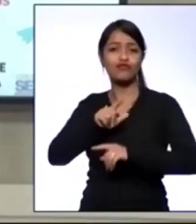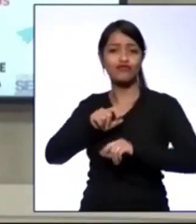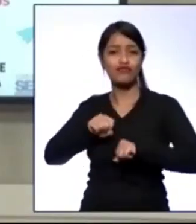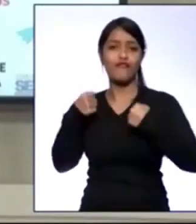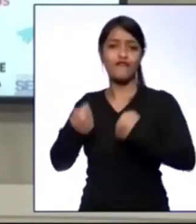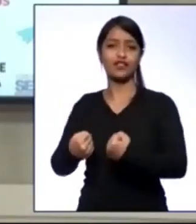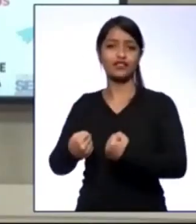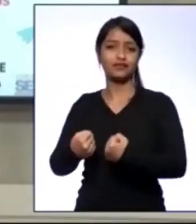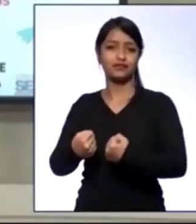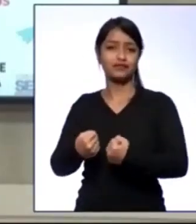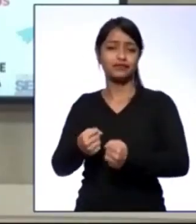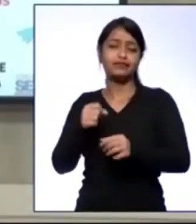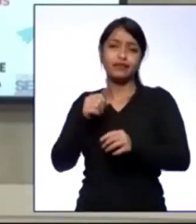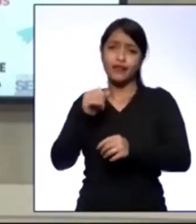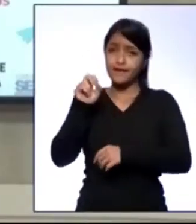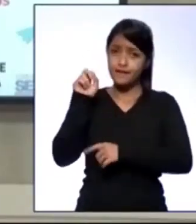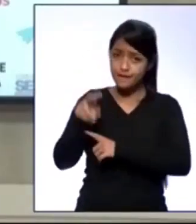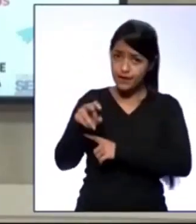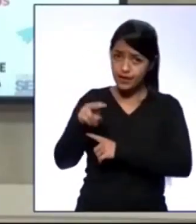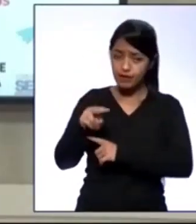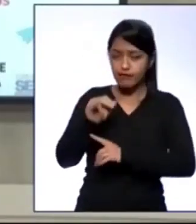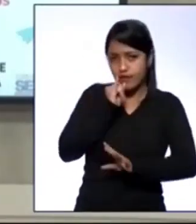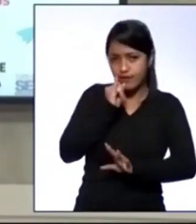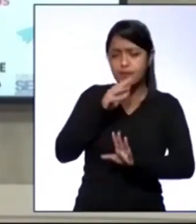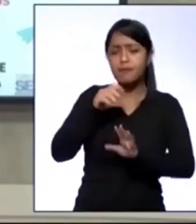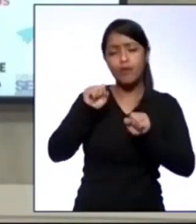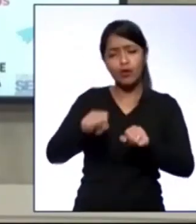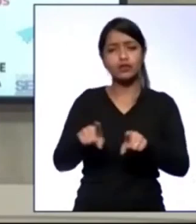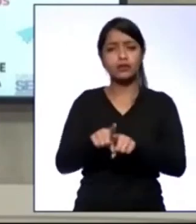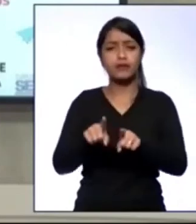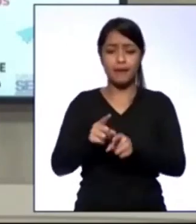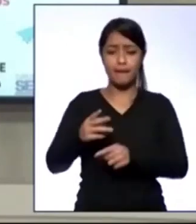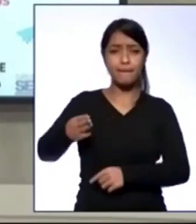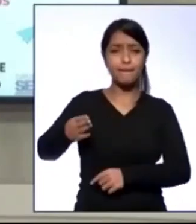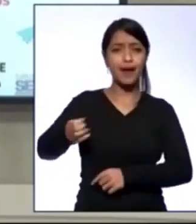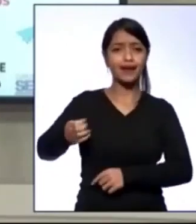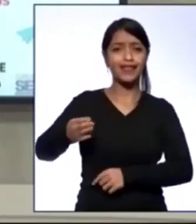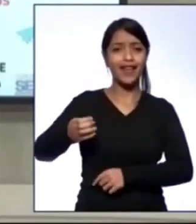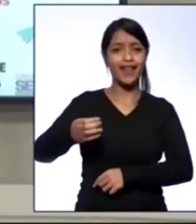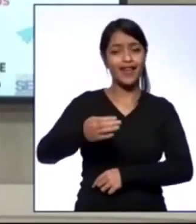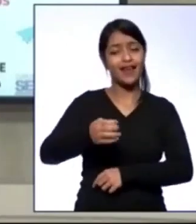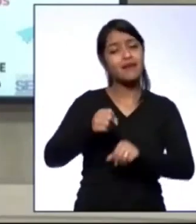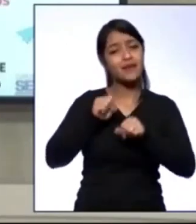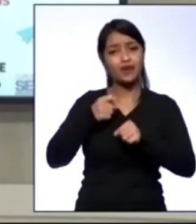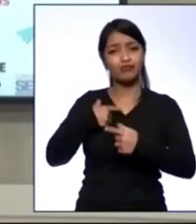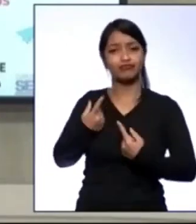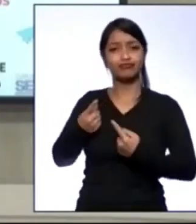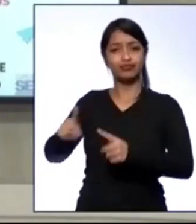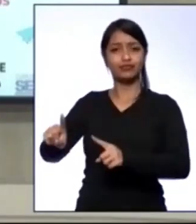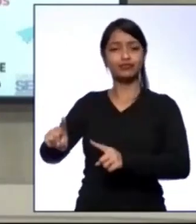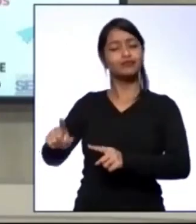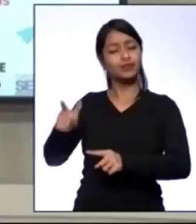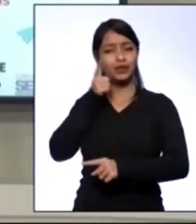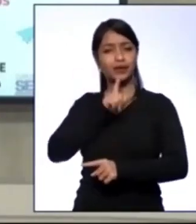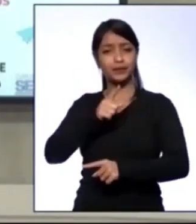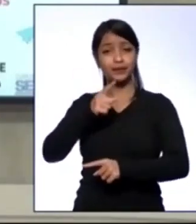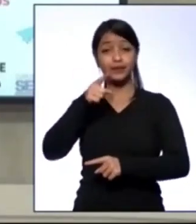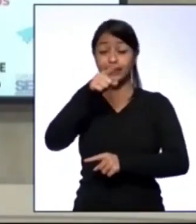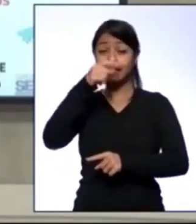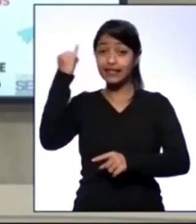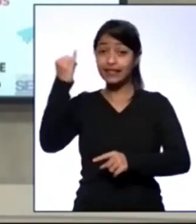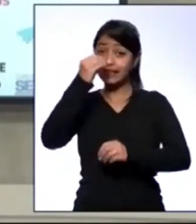de vírus aqui, mas seria para bactéria. Tá certo, gente? É importante que vocês entendam esse